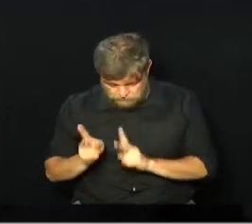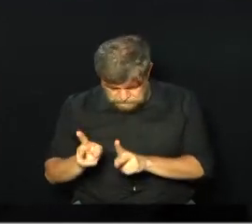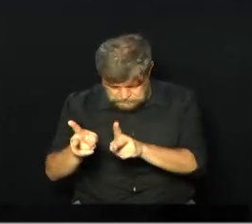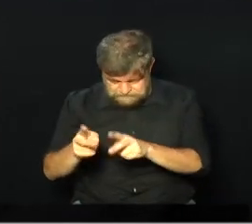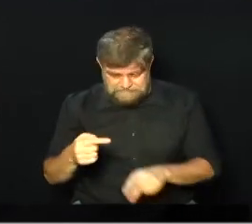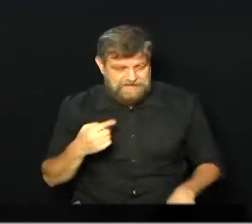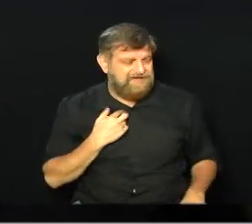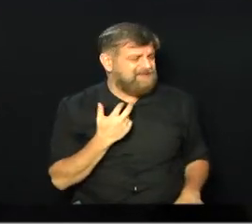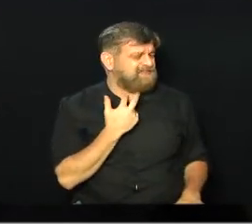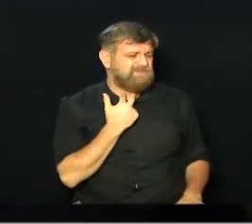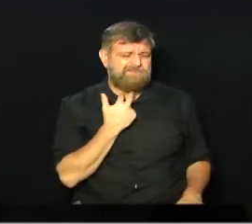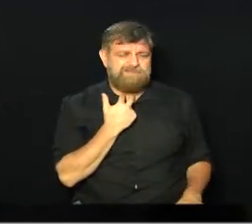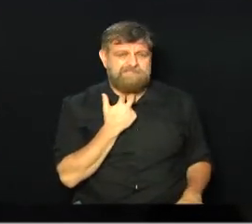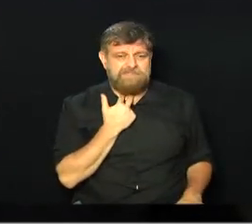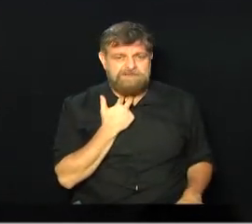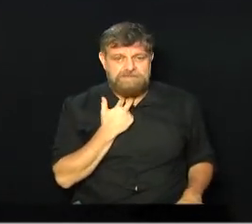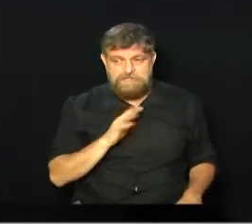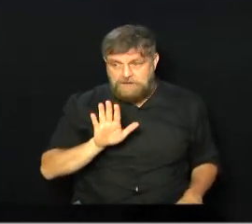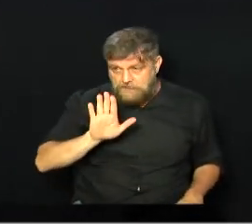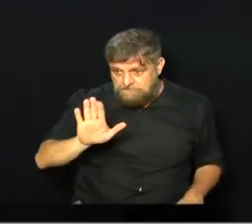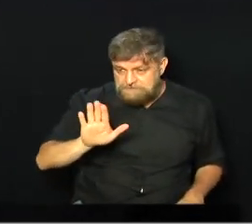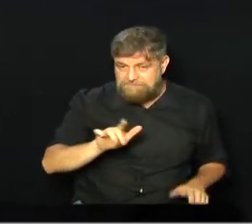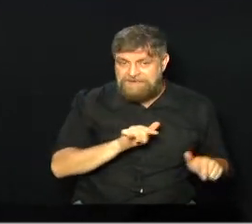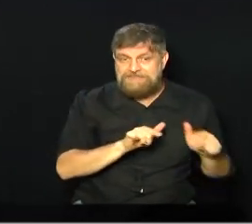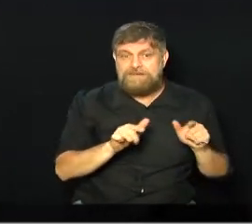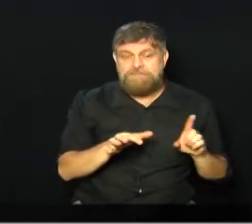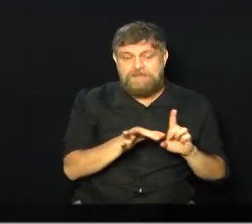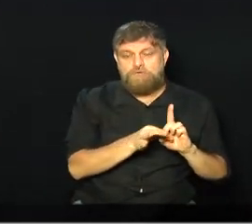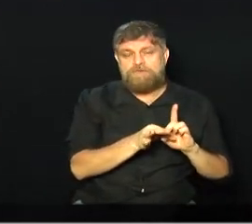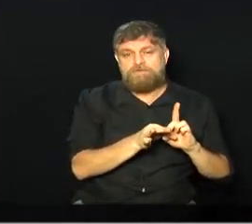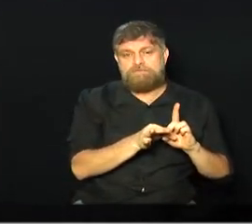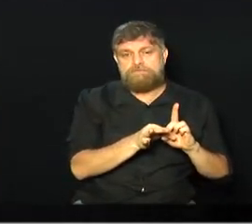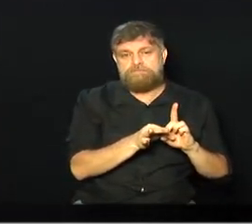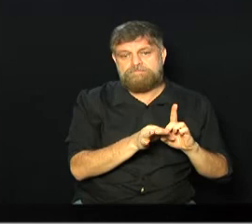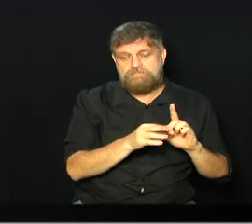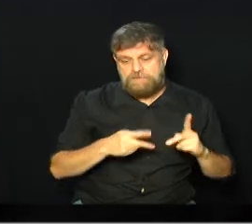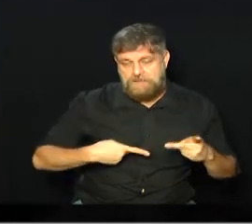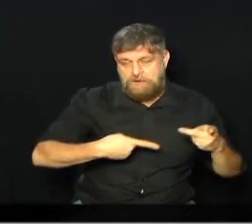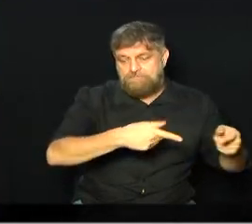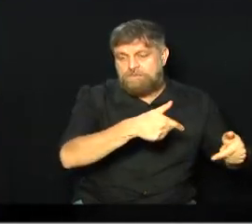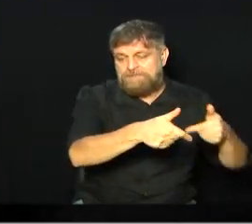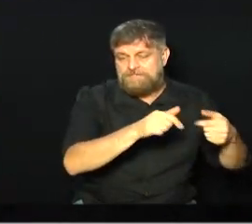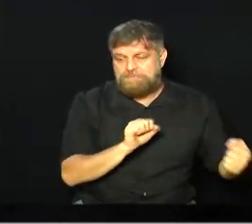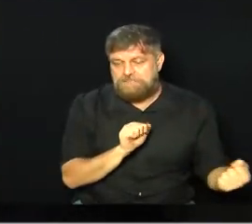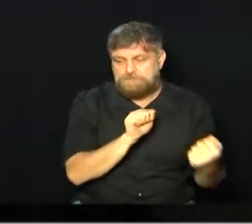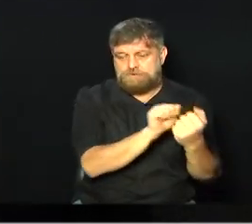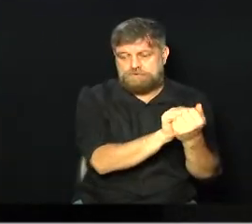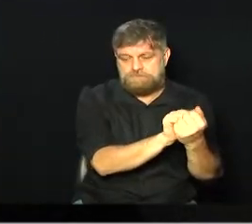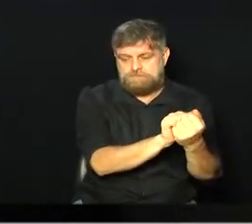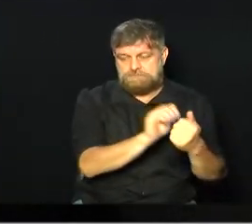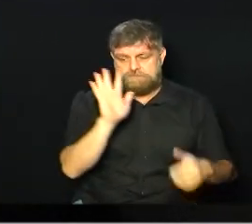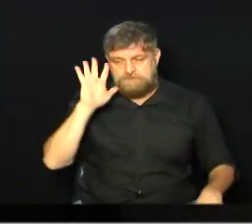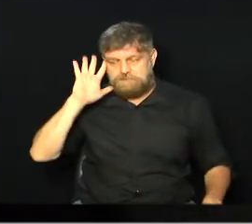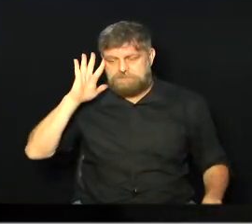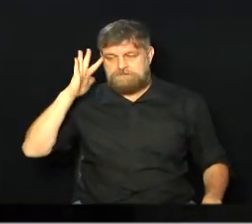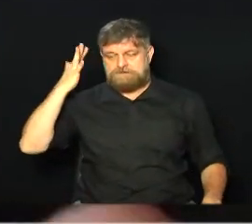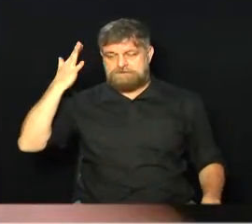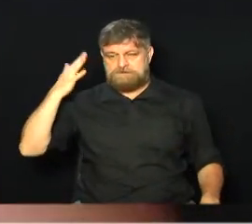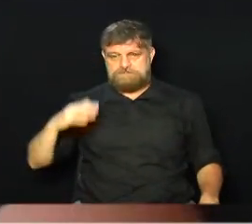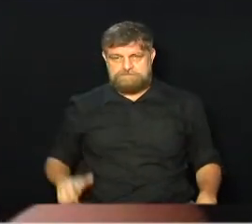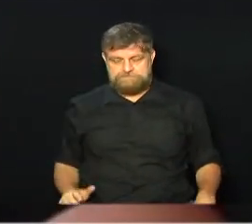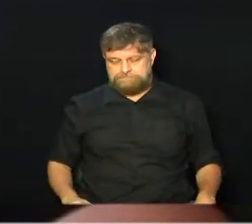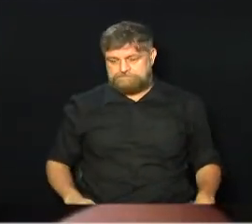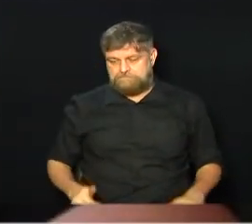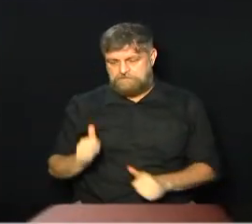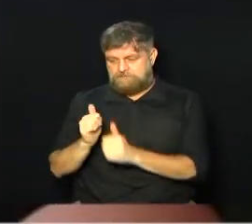mas você sabe o que eu quero. Ele falou assim, não, então você vai vir trabalhar comigo. Vai vir trabalhar comigo. E logo ali eu tomei a decisão de encerrar